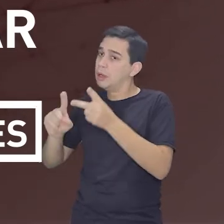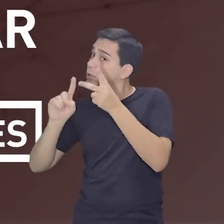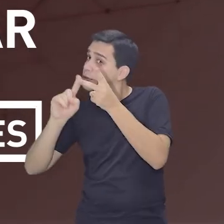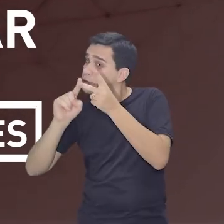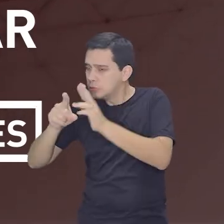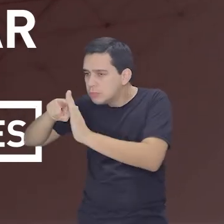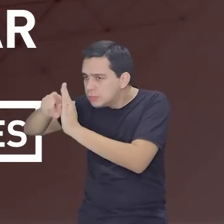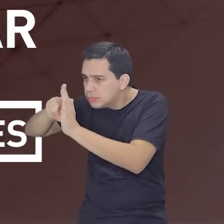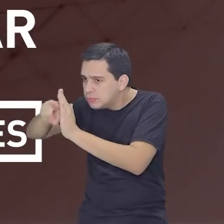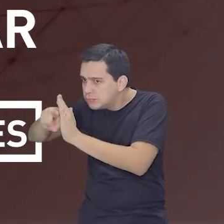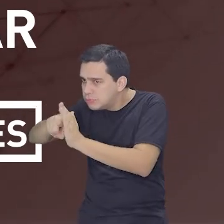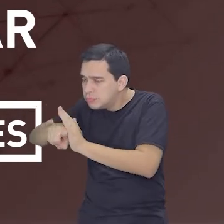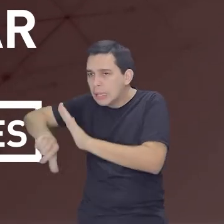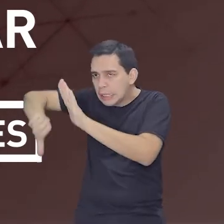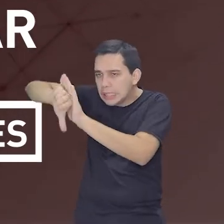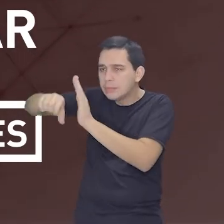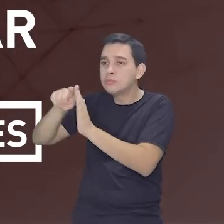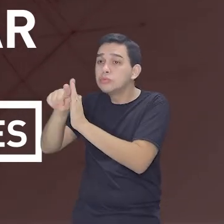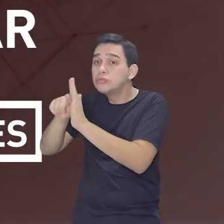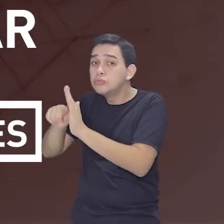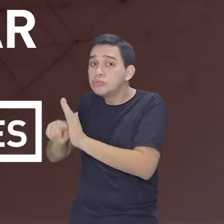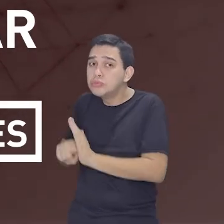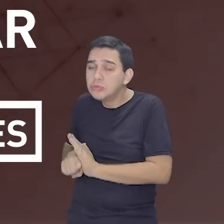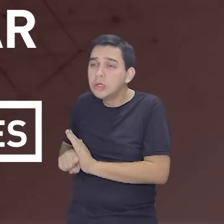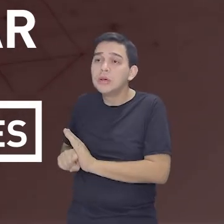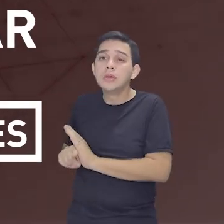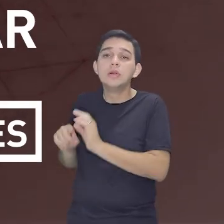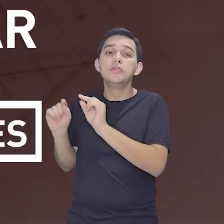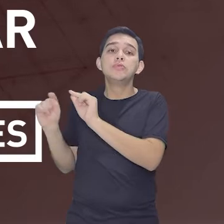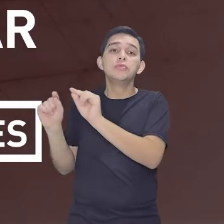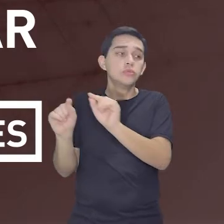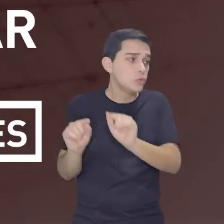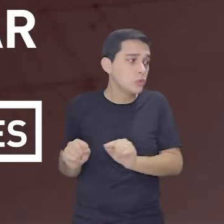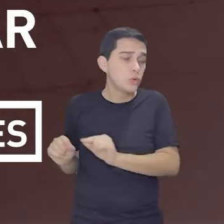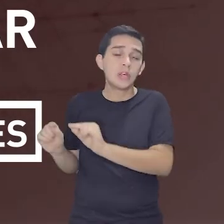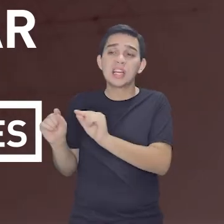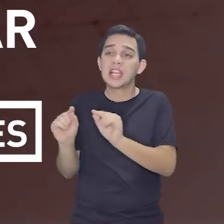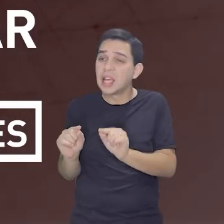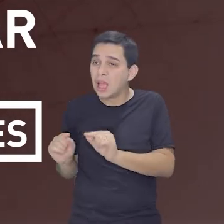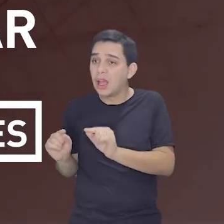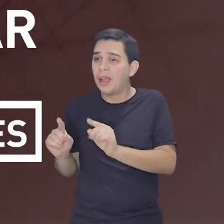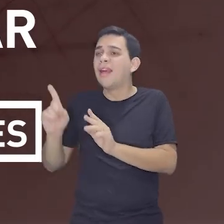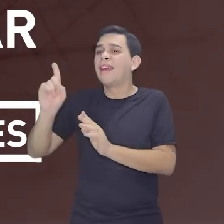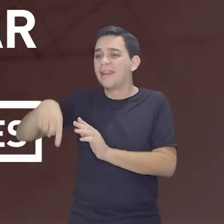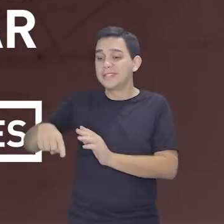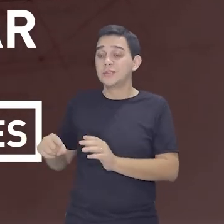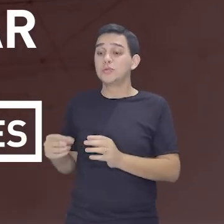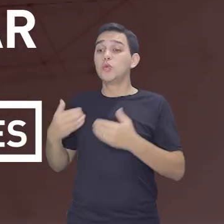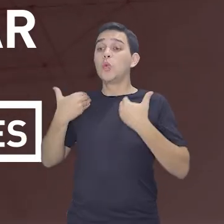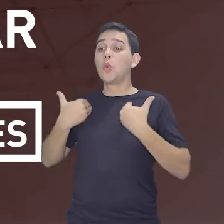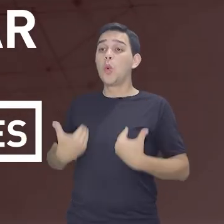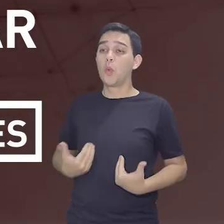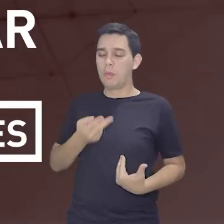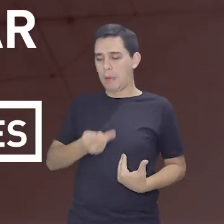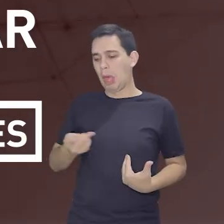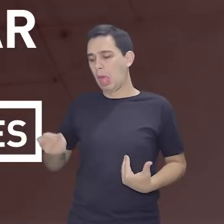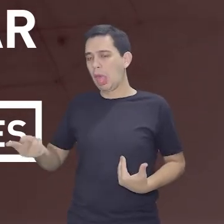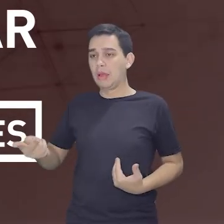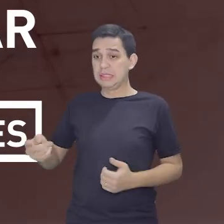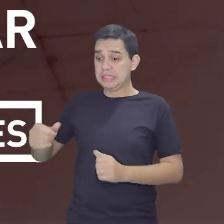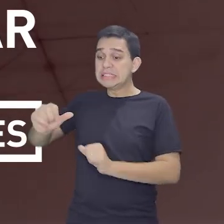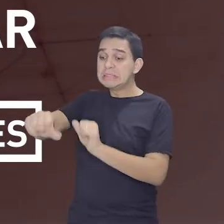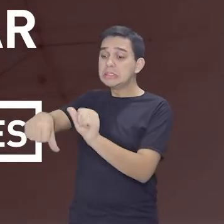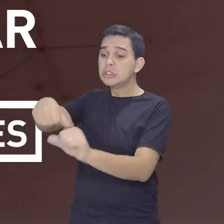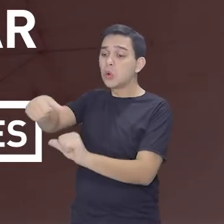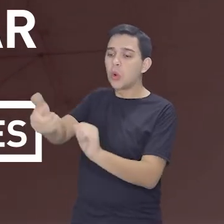isso, porque houve uma certa dúvida a respeito dessa situação, como se houvesse alguma contradição entre o Ministério Público,